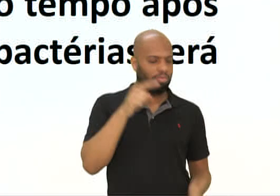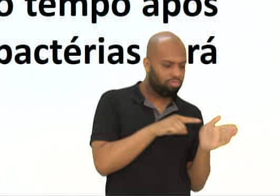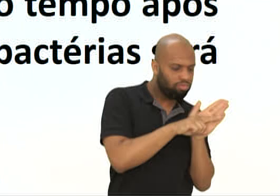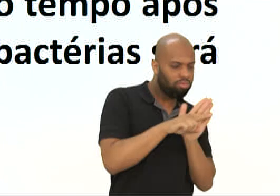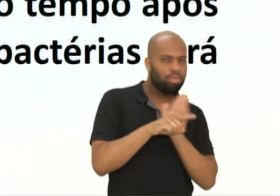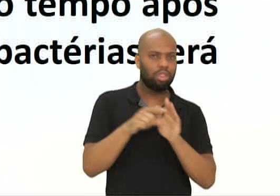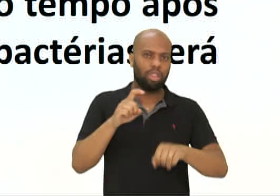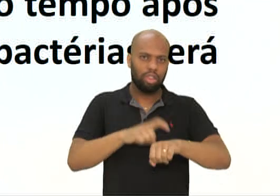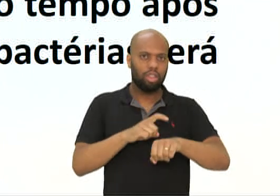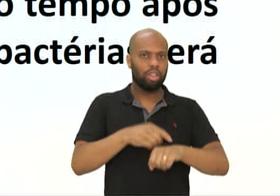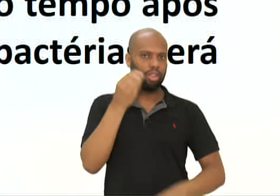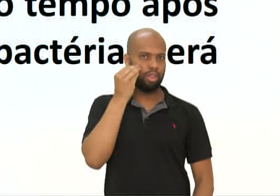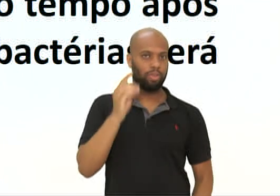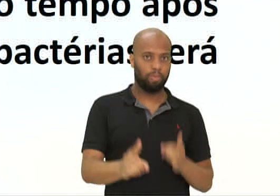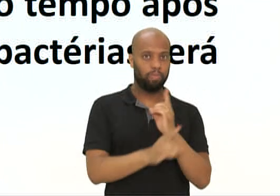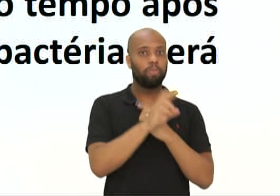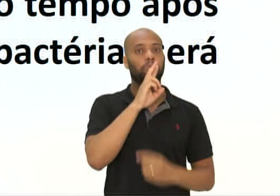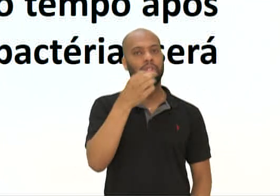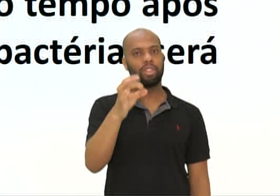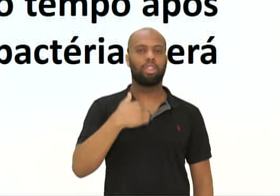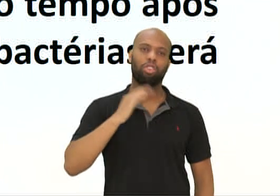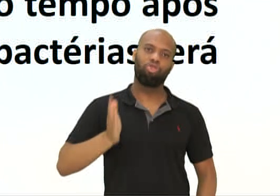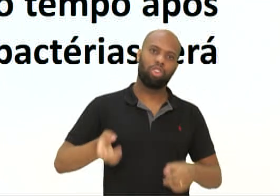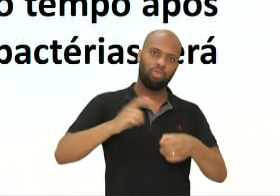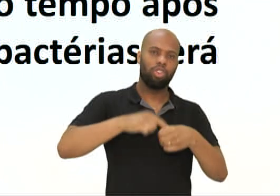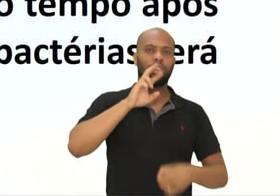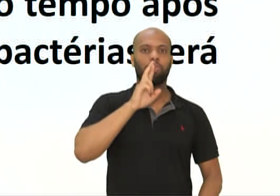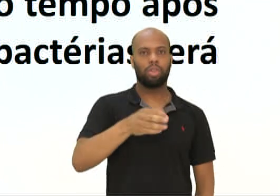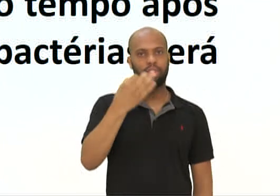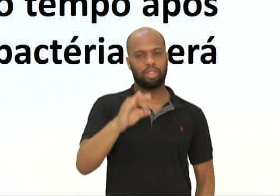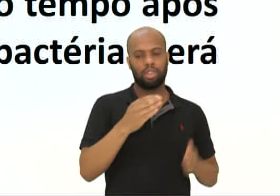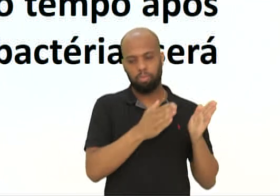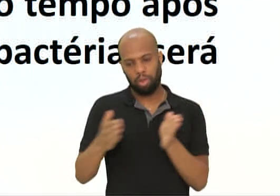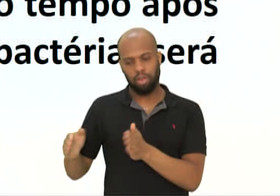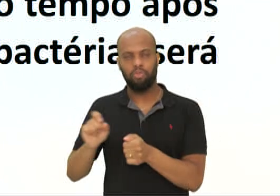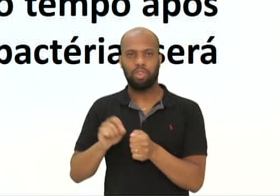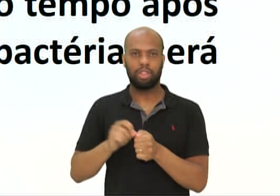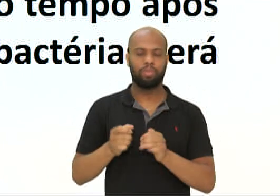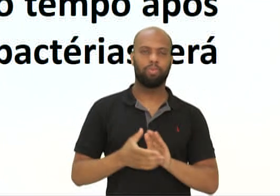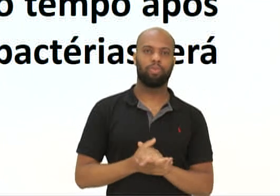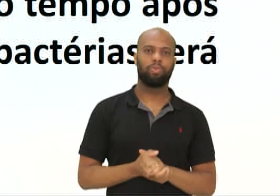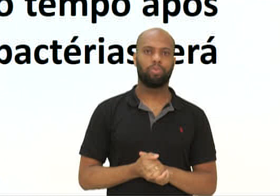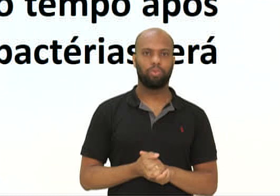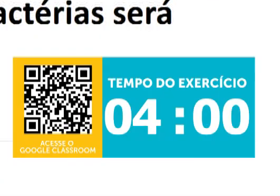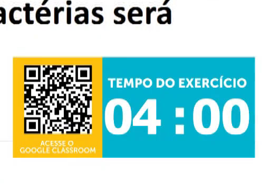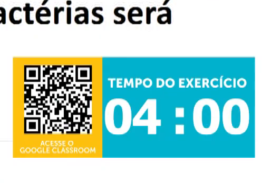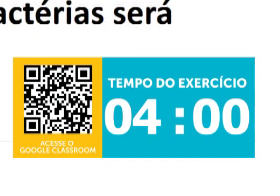pesquisar, tentar achar a solução. Já volta, passo a passo, resolvendo esse exercício.